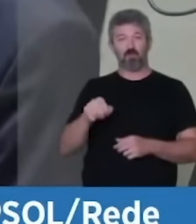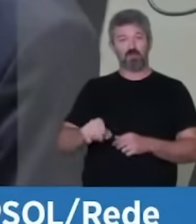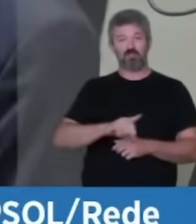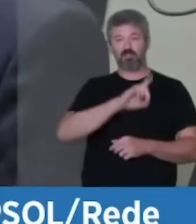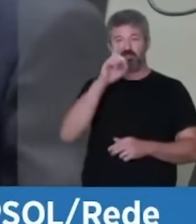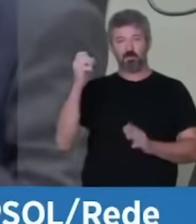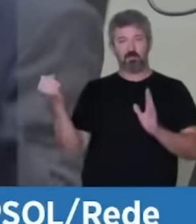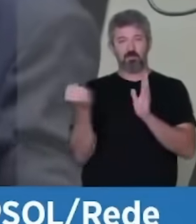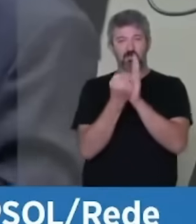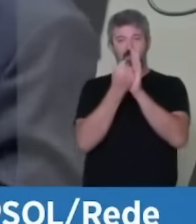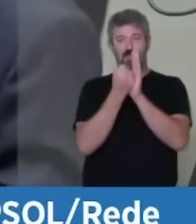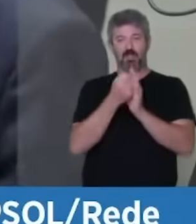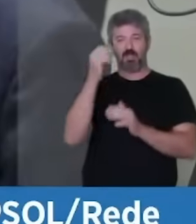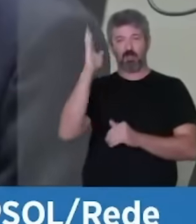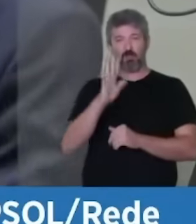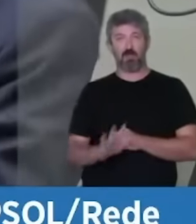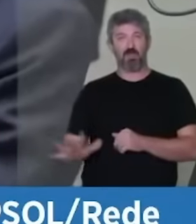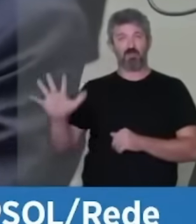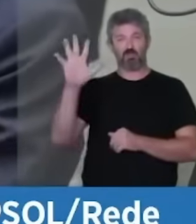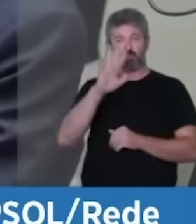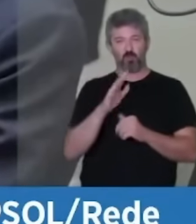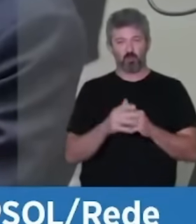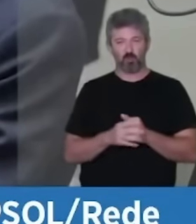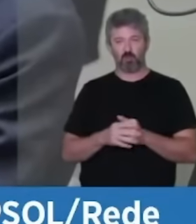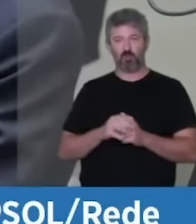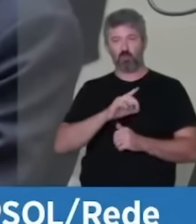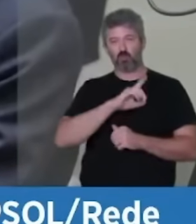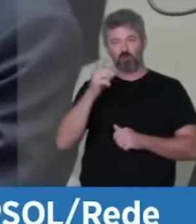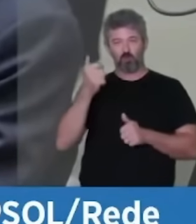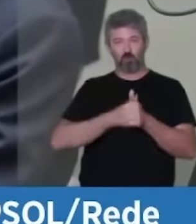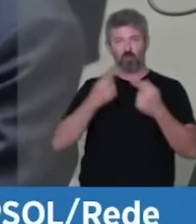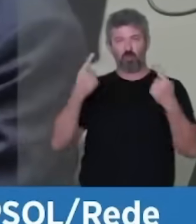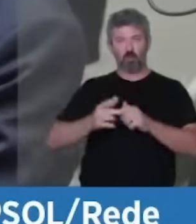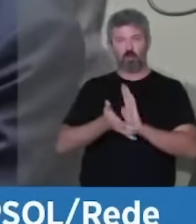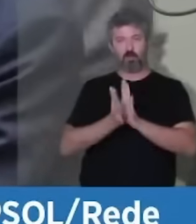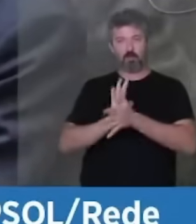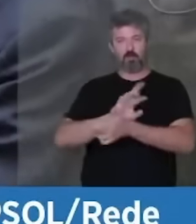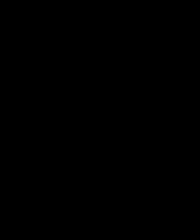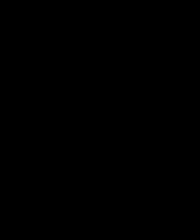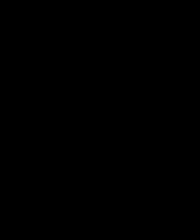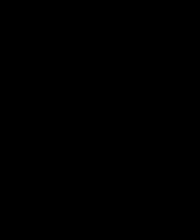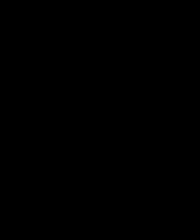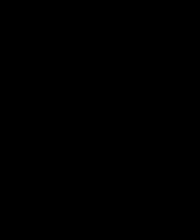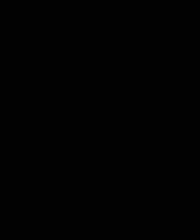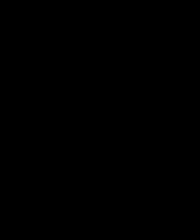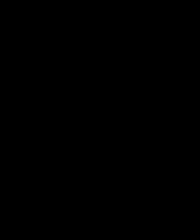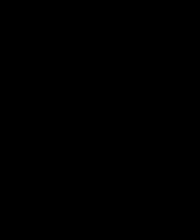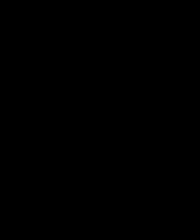marcado no Brasil todo como um dia de combate ao racismo. Sim,